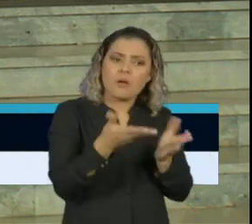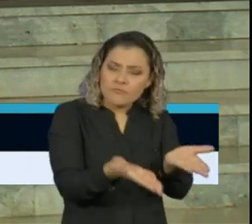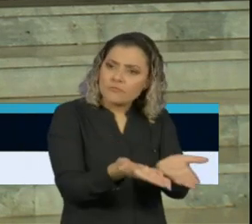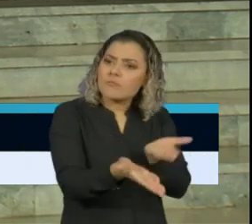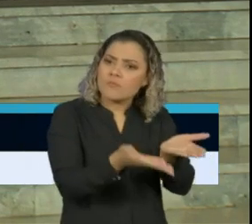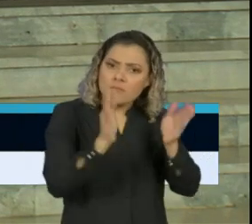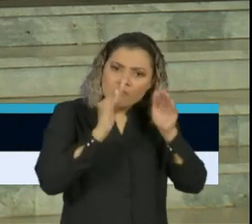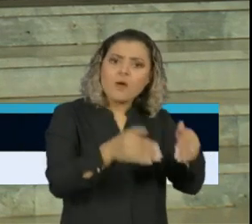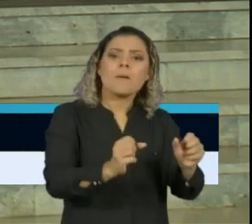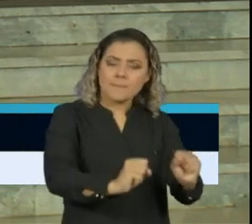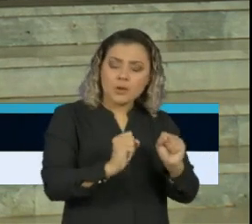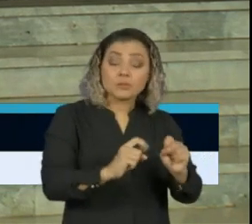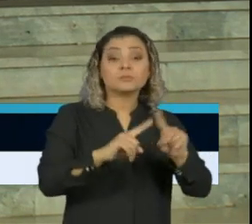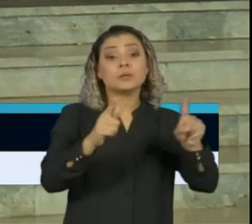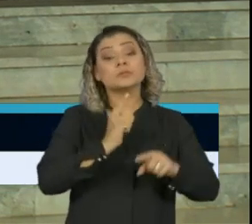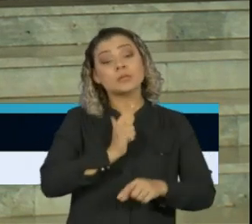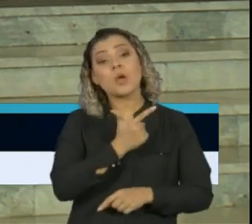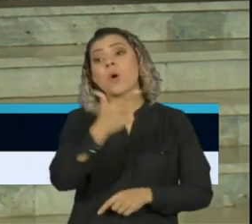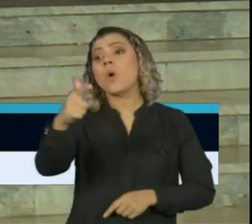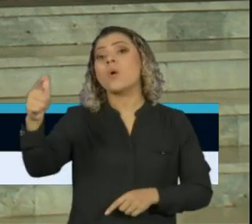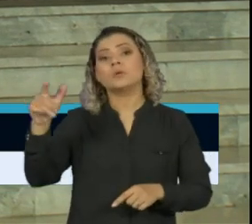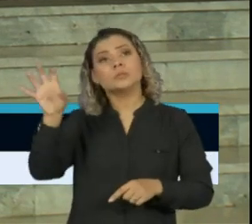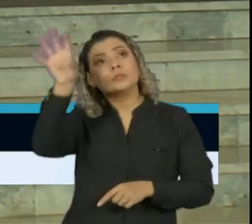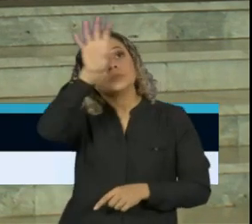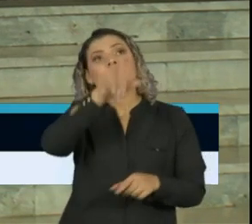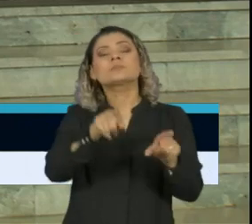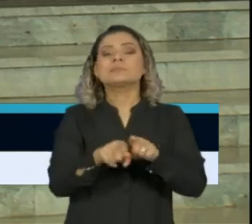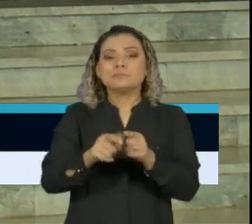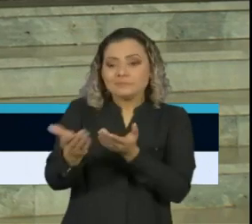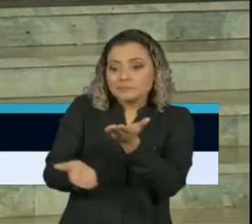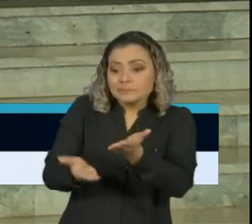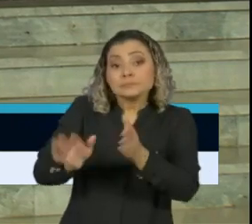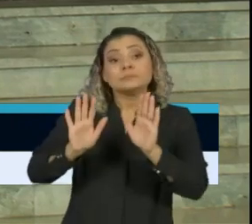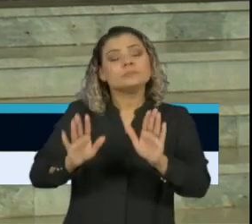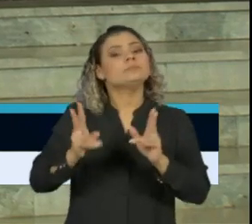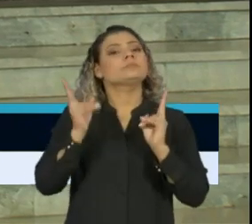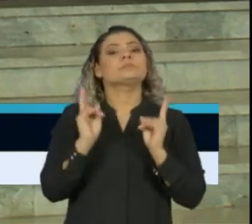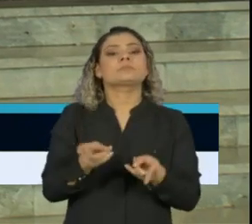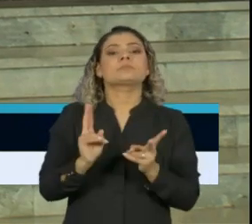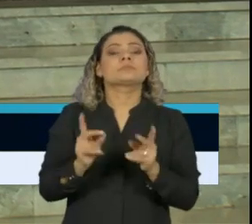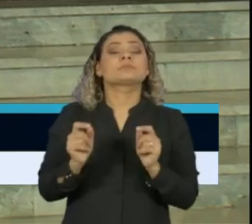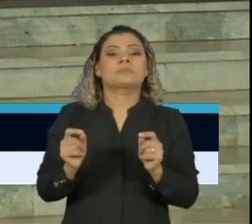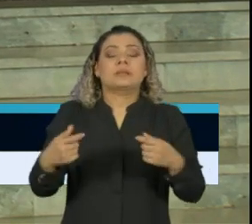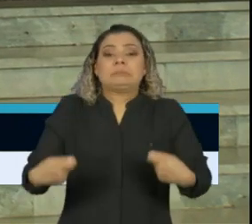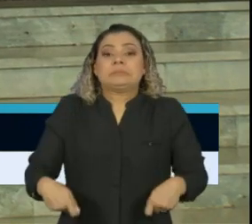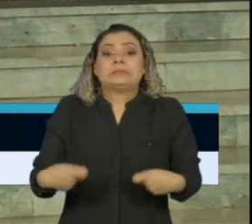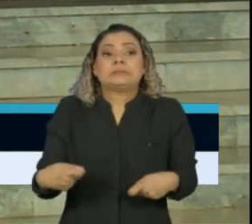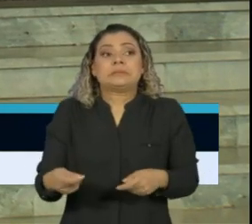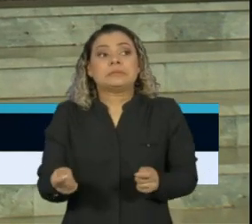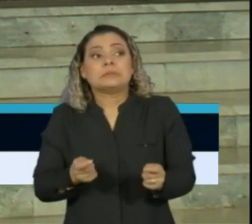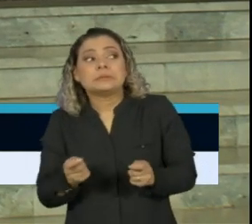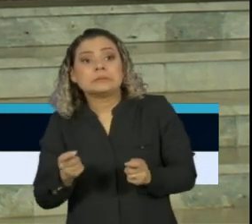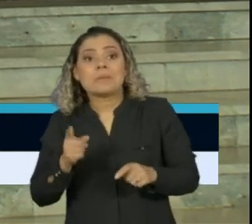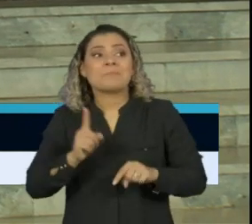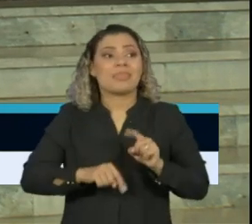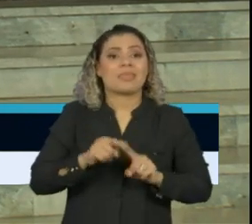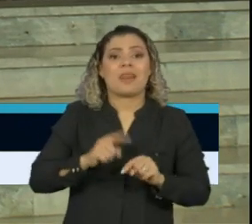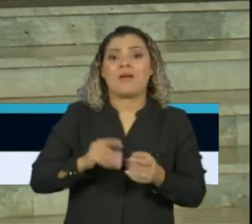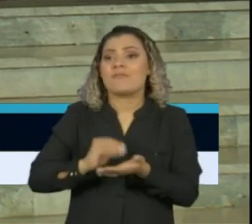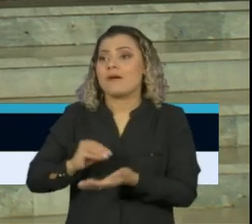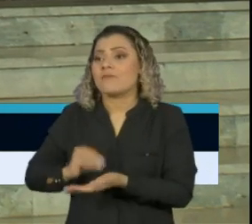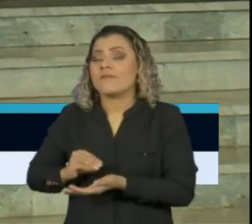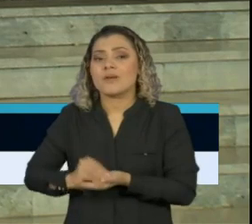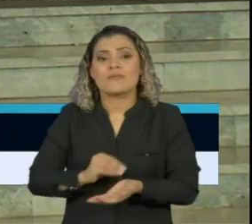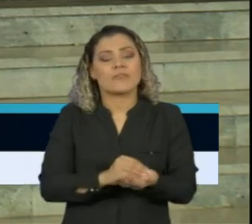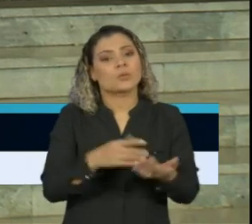hospitais do Estado que têm capacidade de aumento, mas sempre com a reserva da necessidade de aparelhos, que hoje